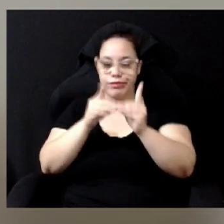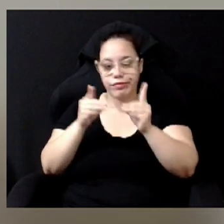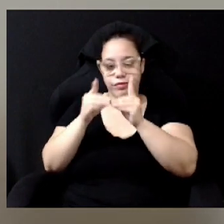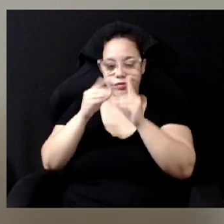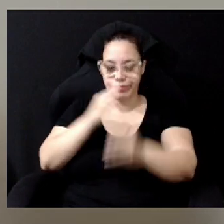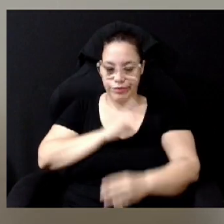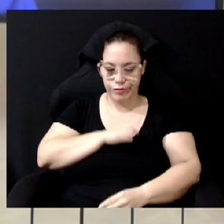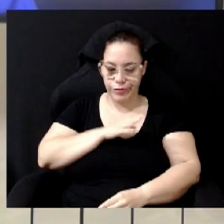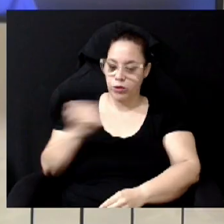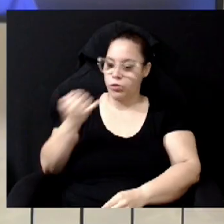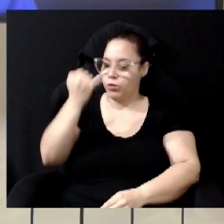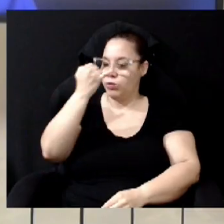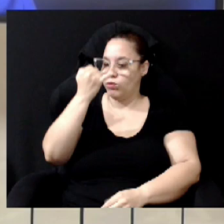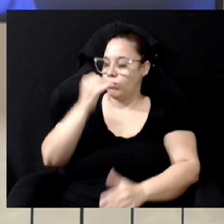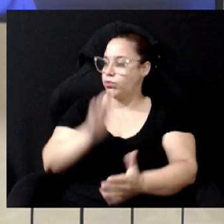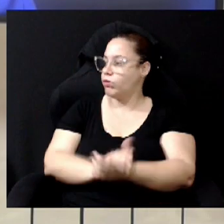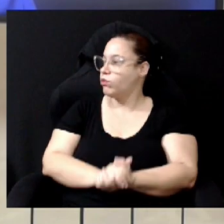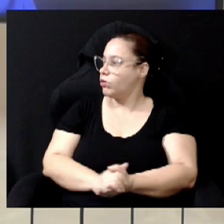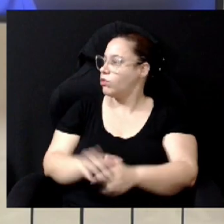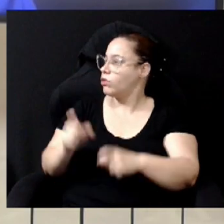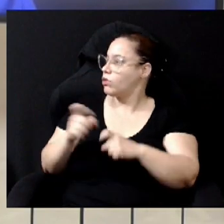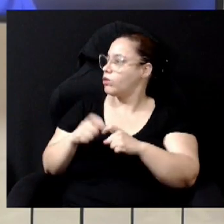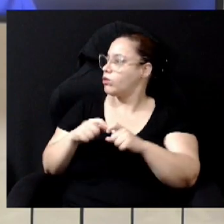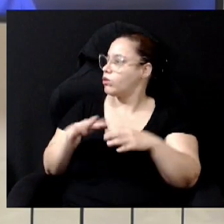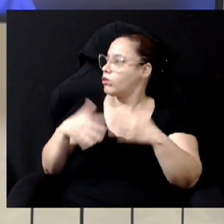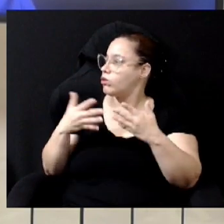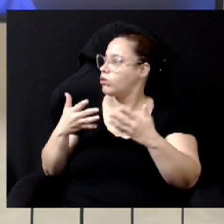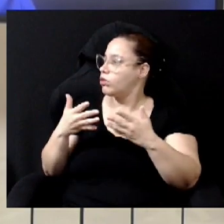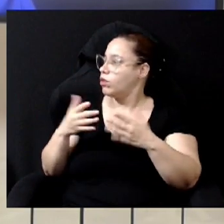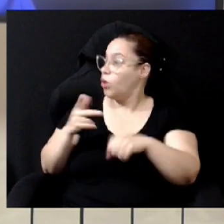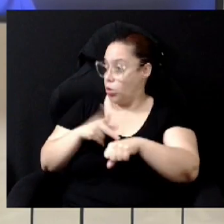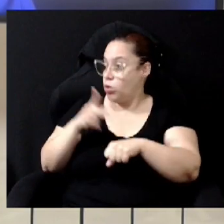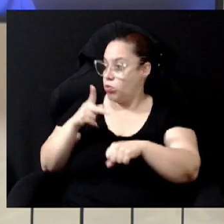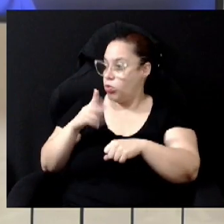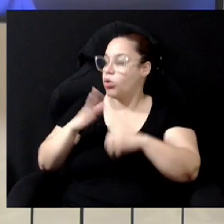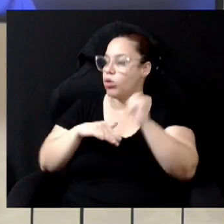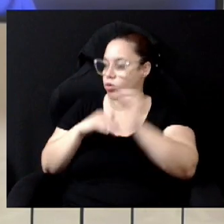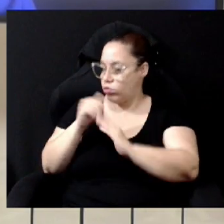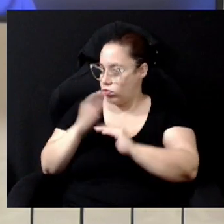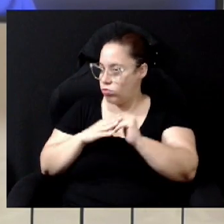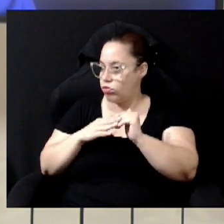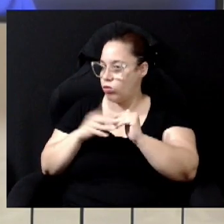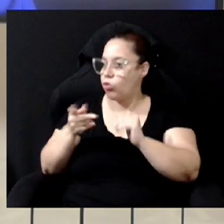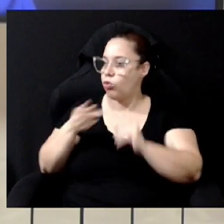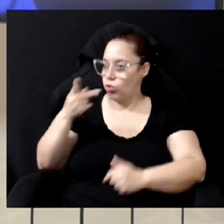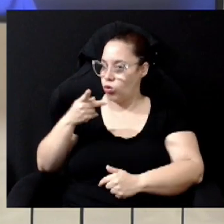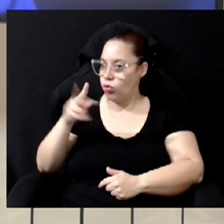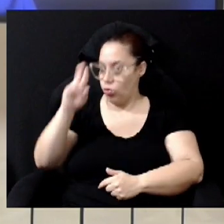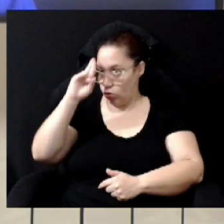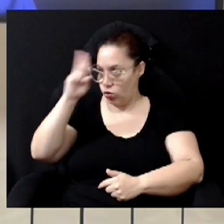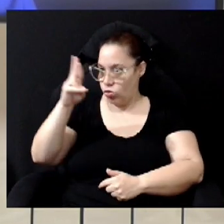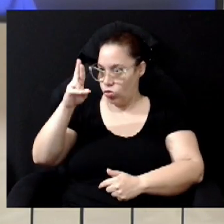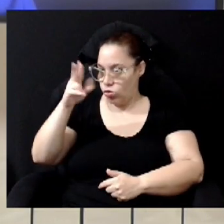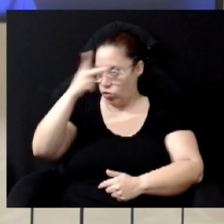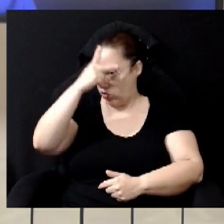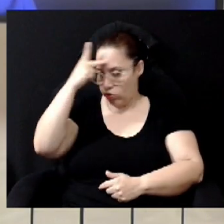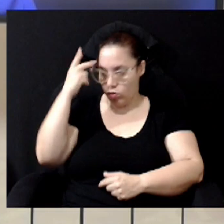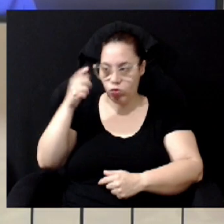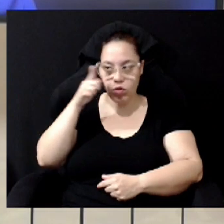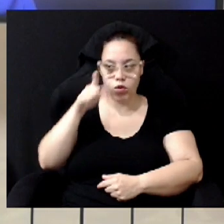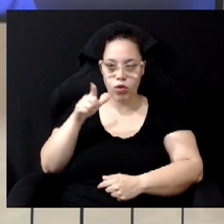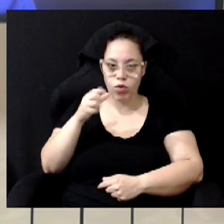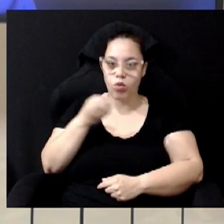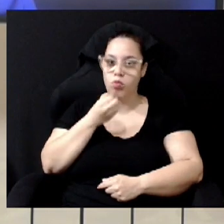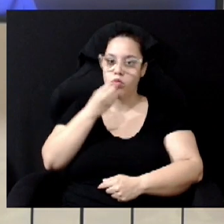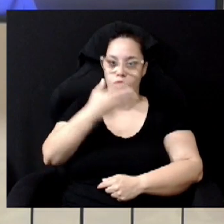fundamental. E doutor, após esses tratamentos que o senhor mencionou, a pessoa consegue ter uma boa qualidade